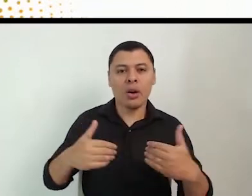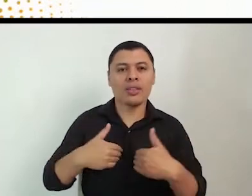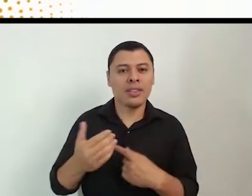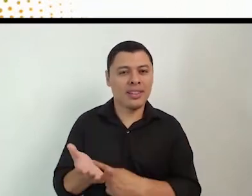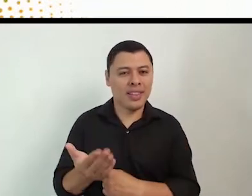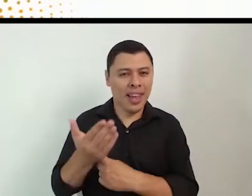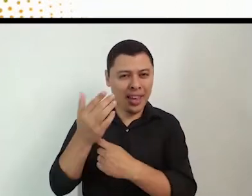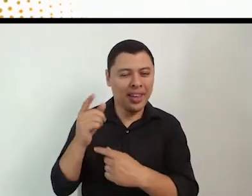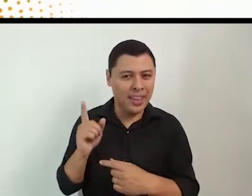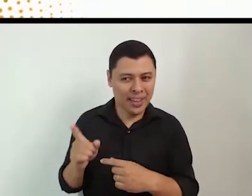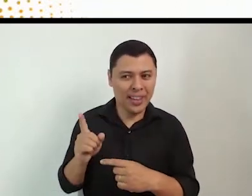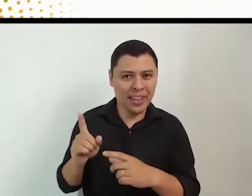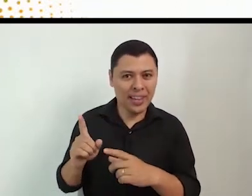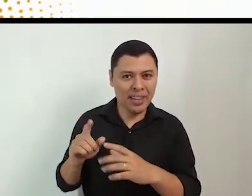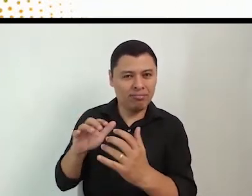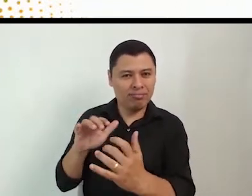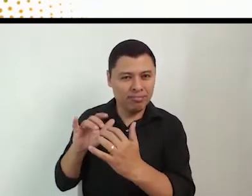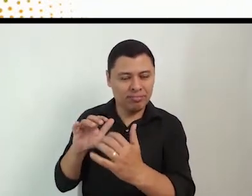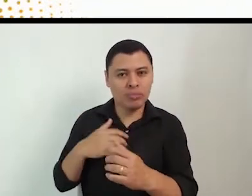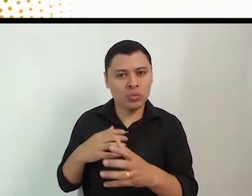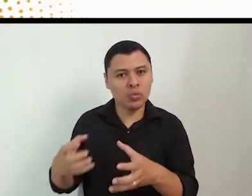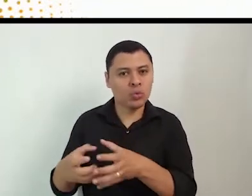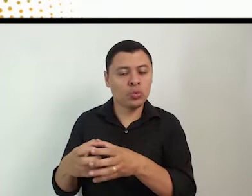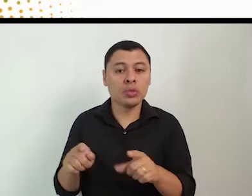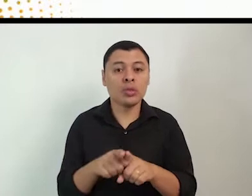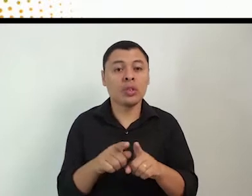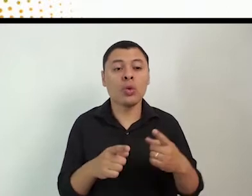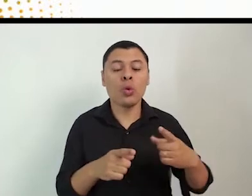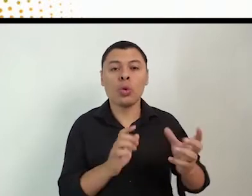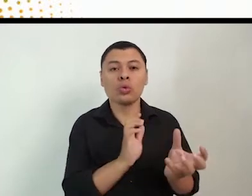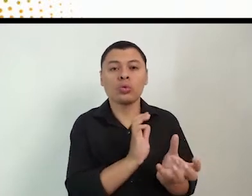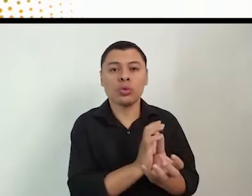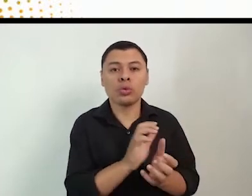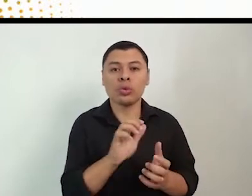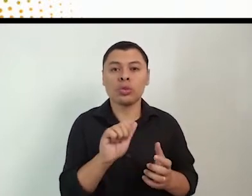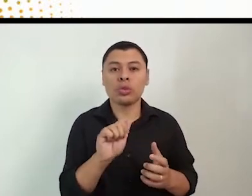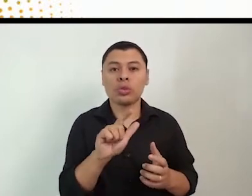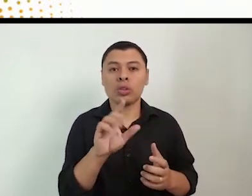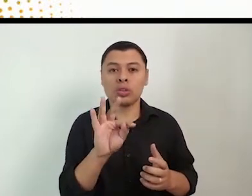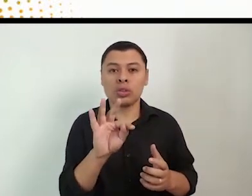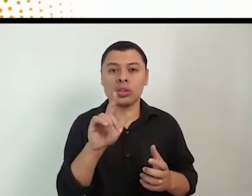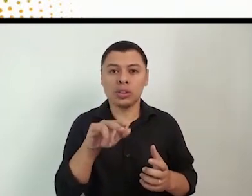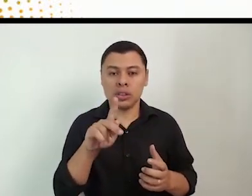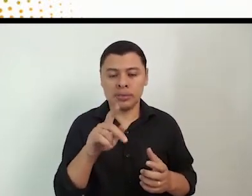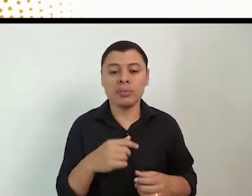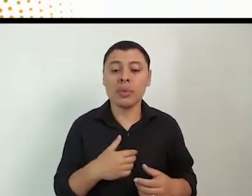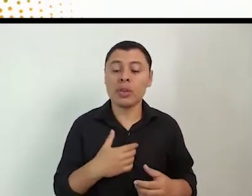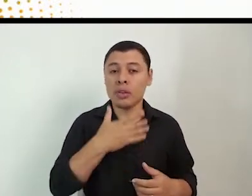inclusão humanizada, e também sou membro do Auti-Inc, né? Eu sou uma pessoa amarela, com cabelo